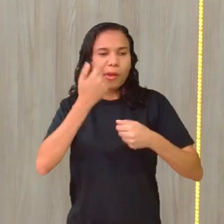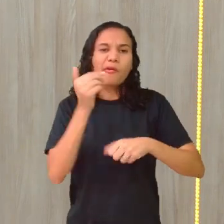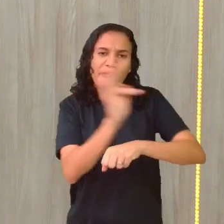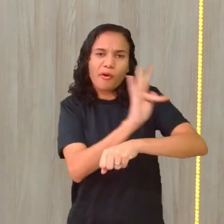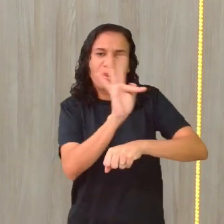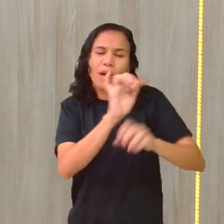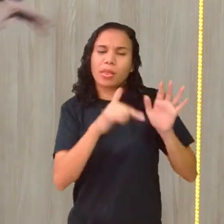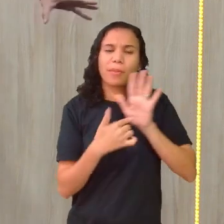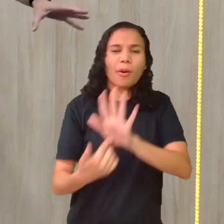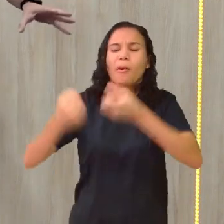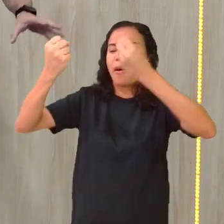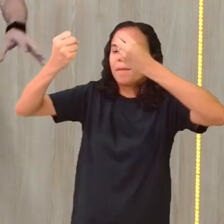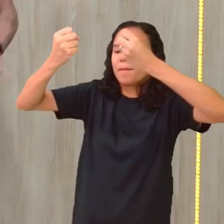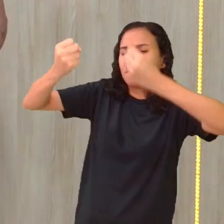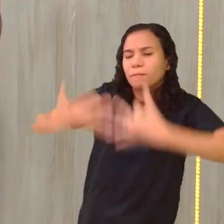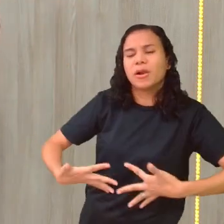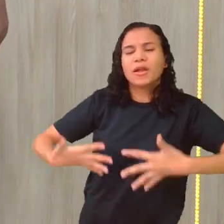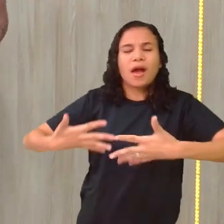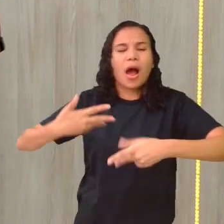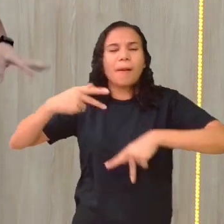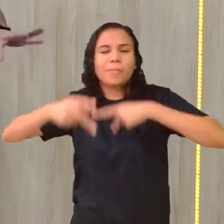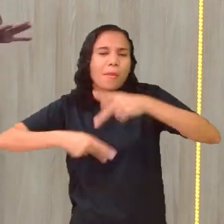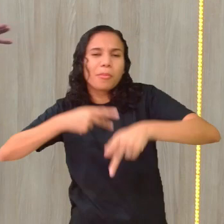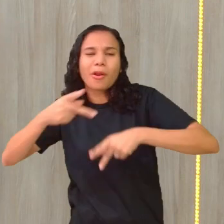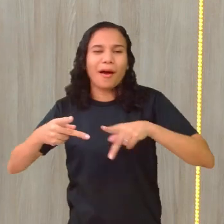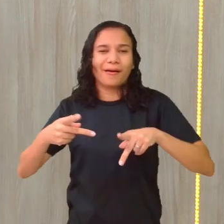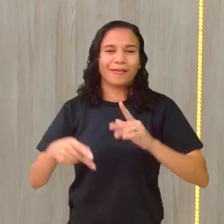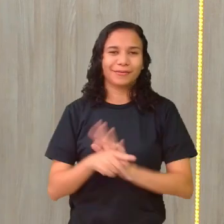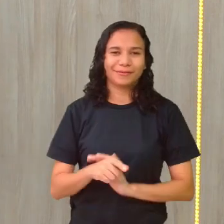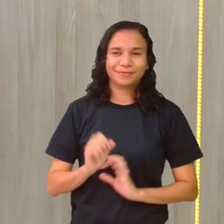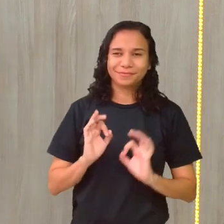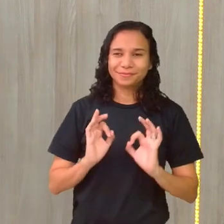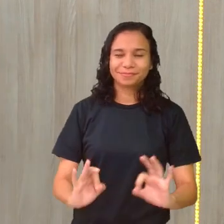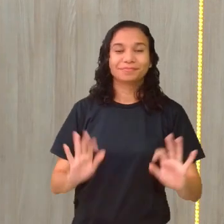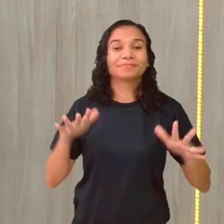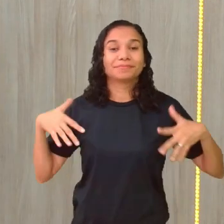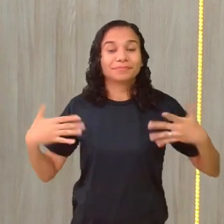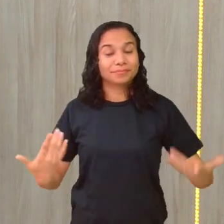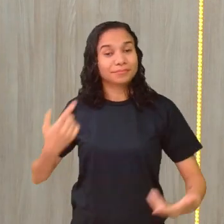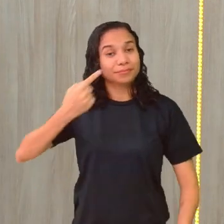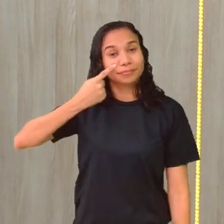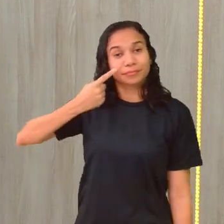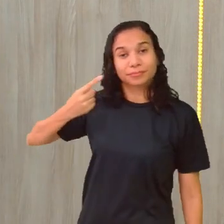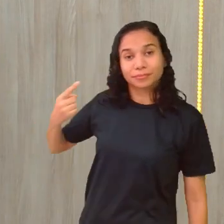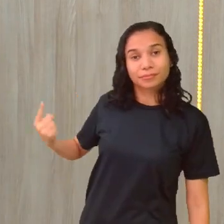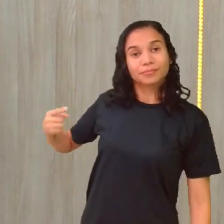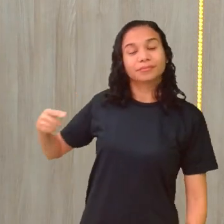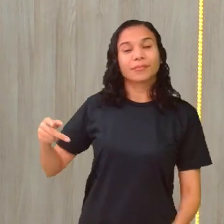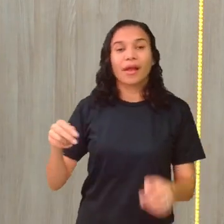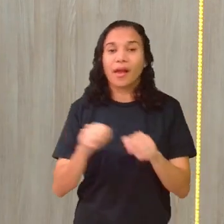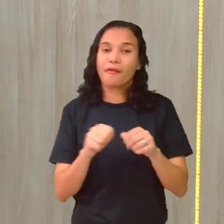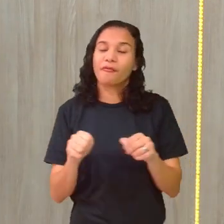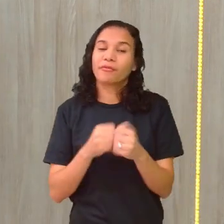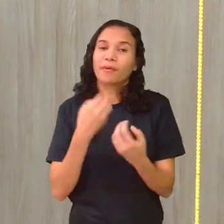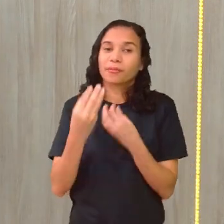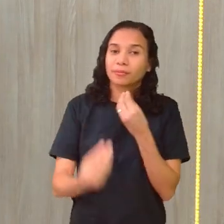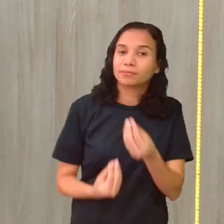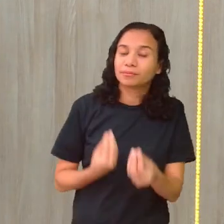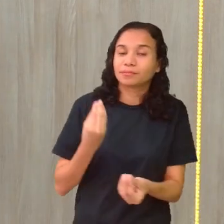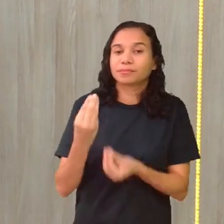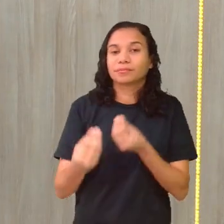Depois a gente explora aí a parte mais popular. Tá? Então, ó, provocadas aí